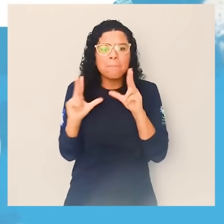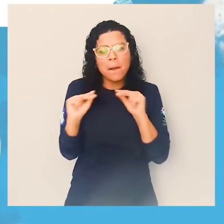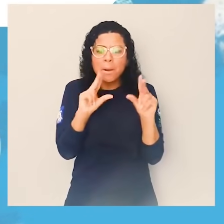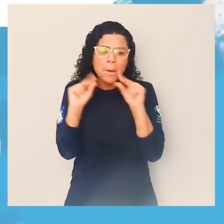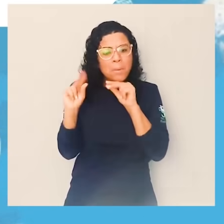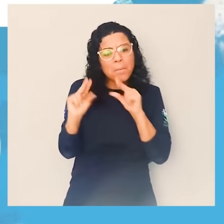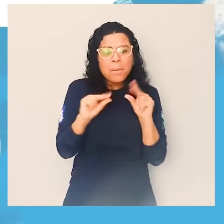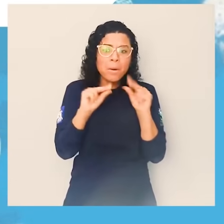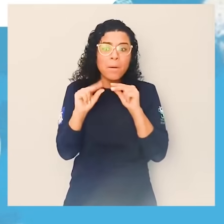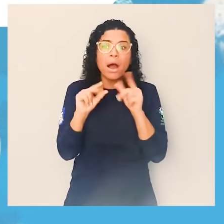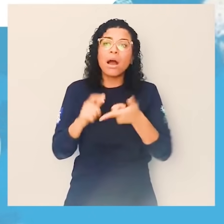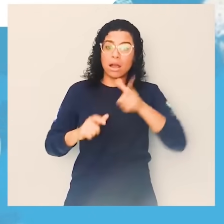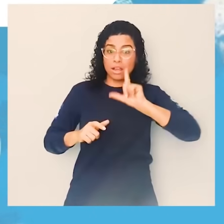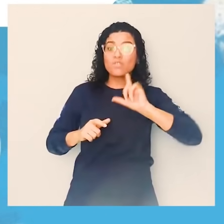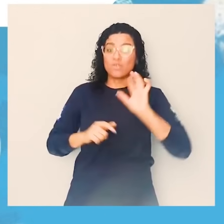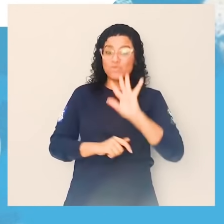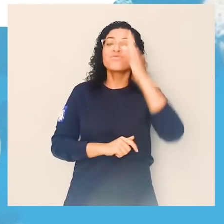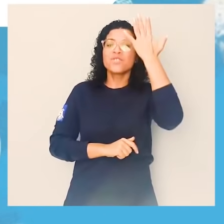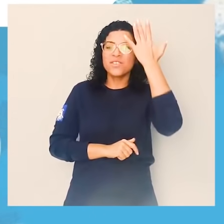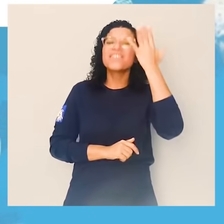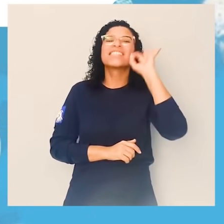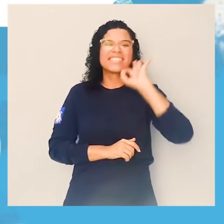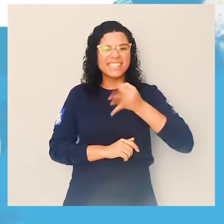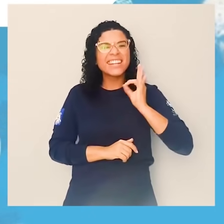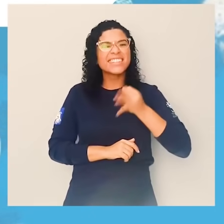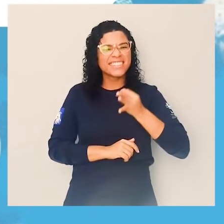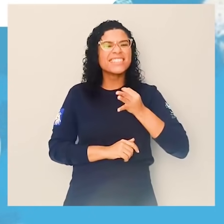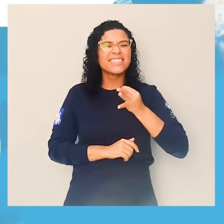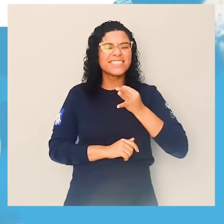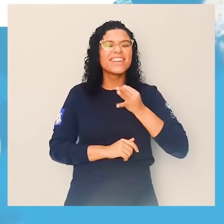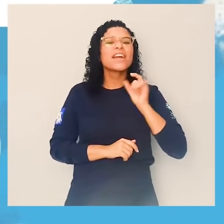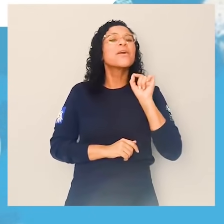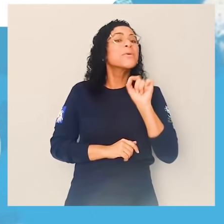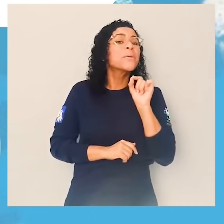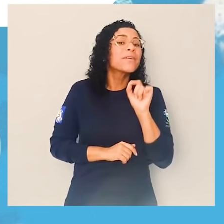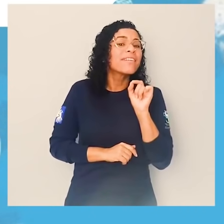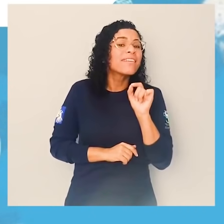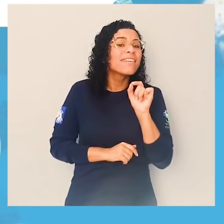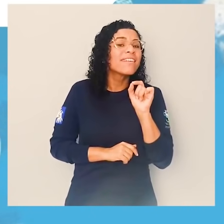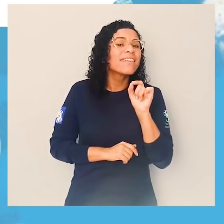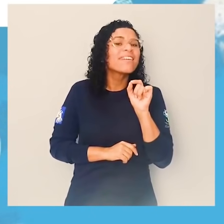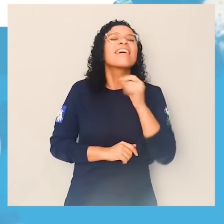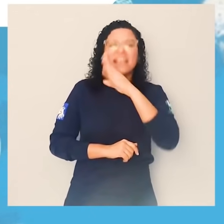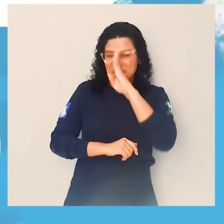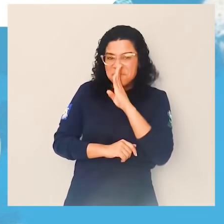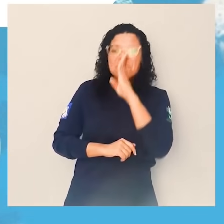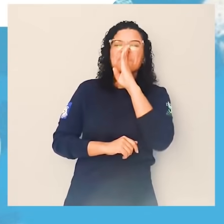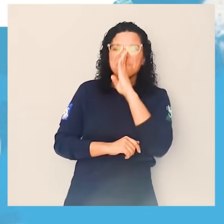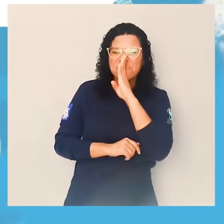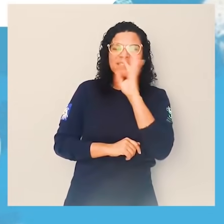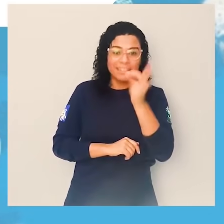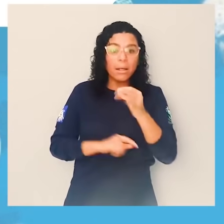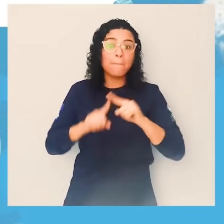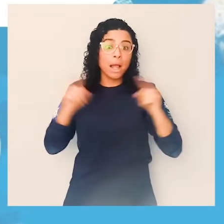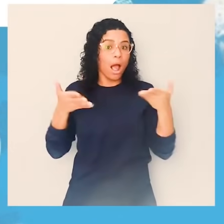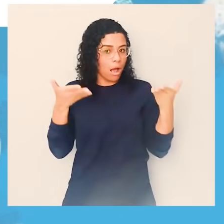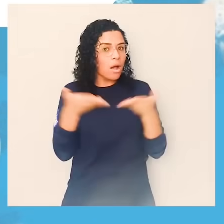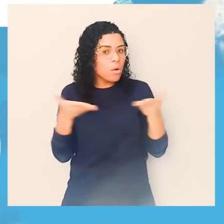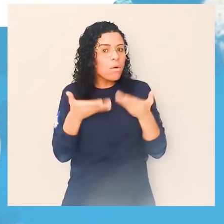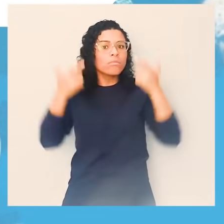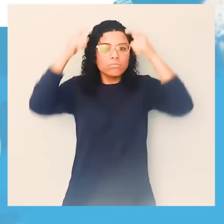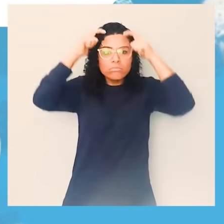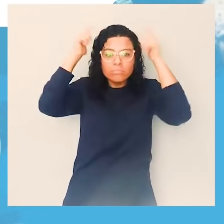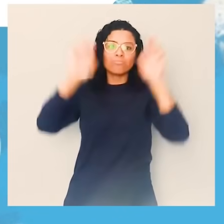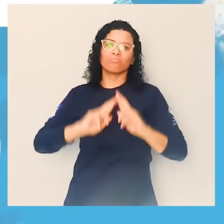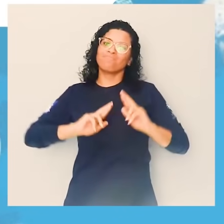Se fosse antes de ter acontecido toda essa história, aposto que o reizinho ia logo mandar ele calar a boca. Mas